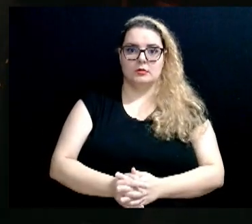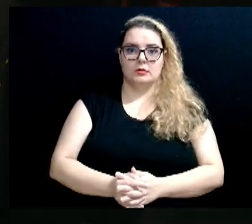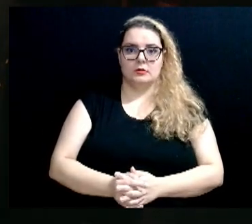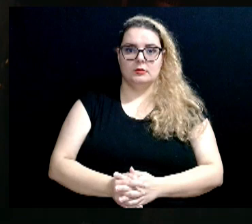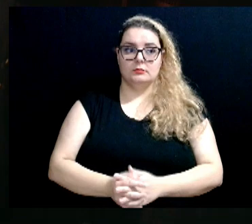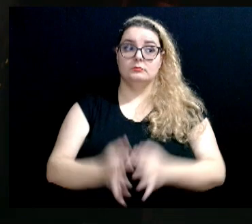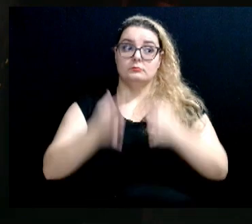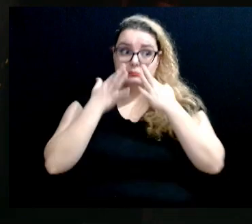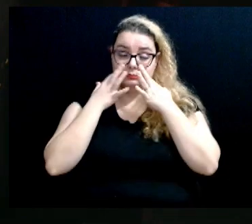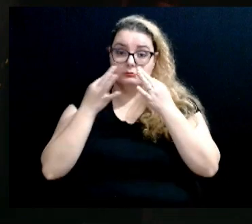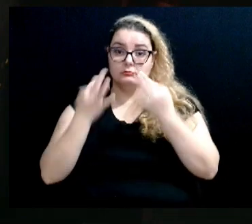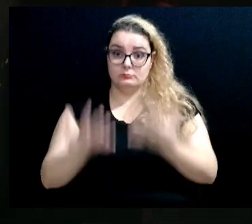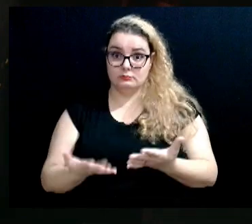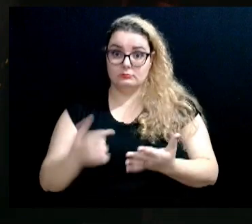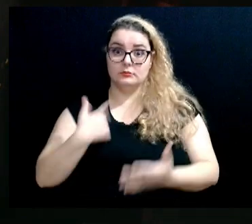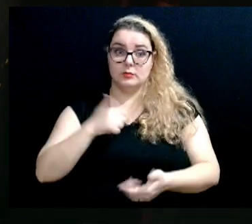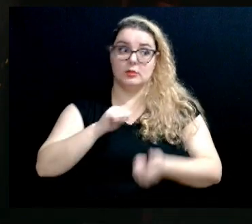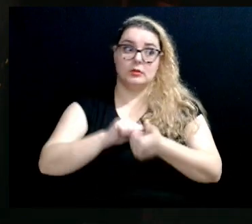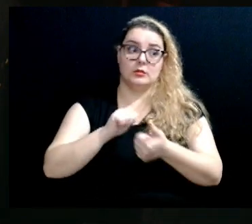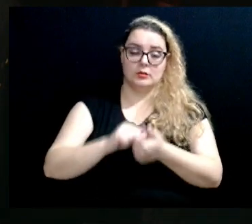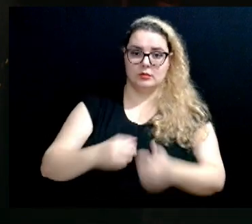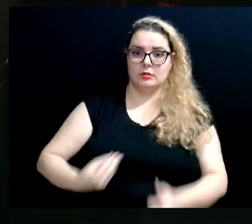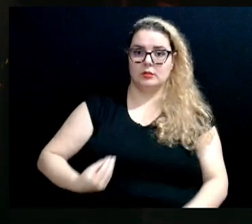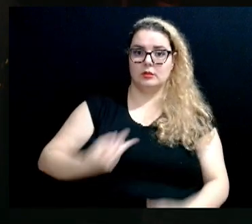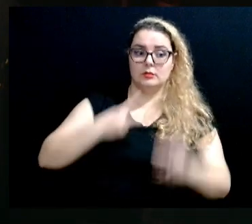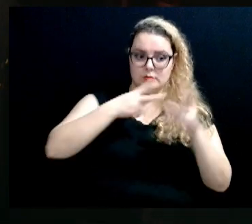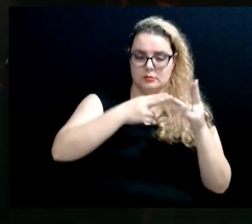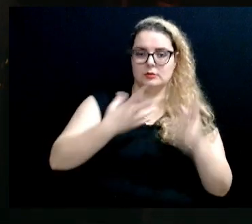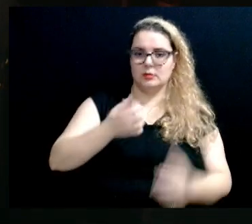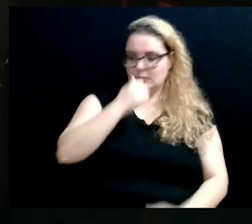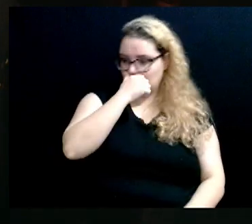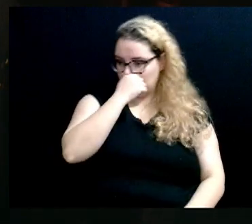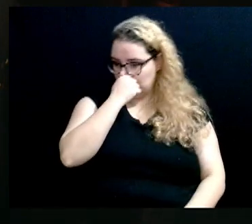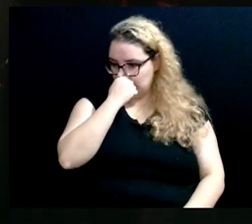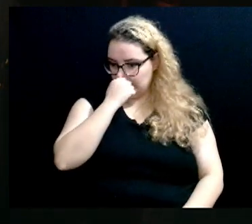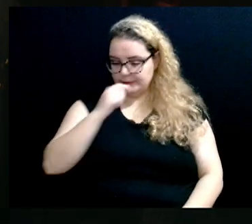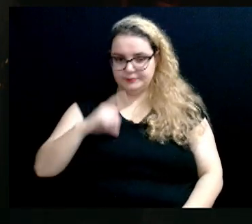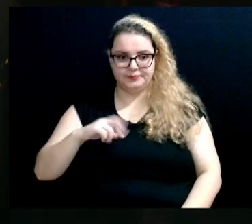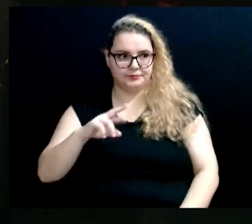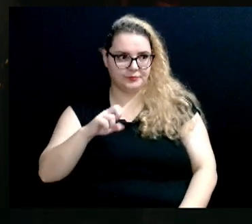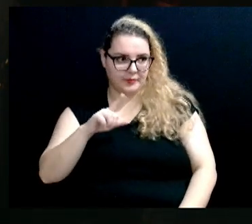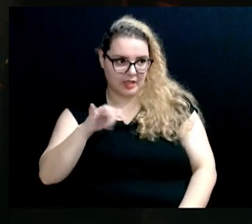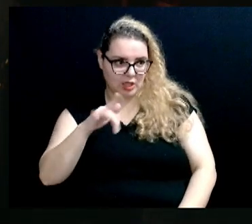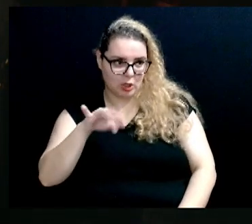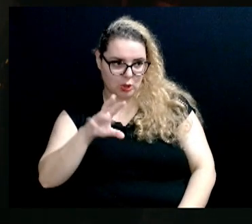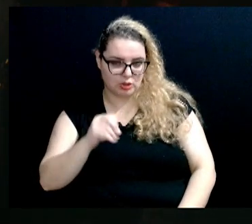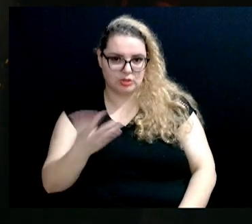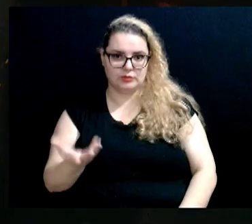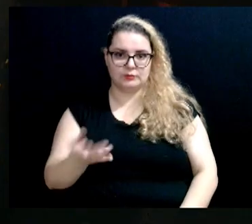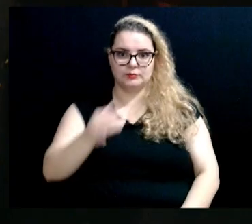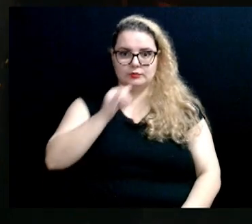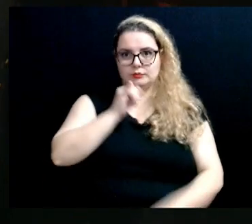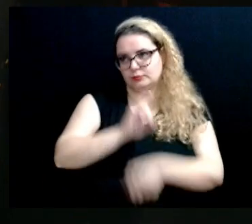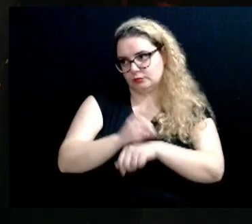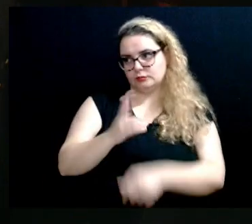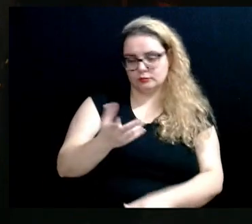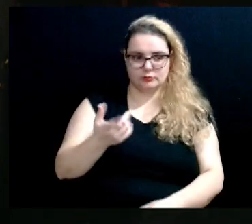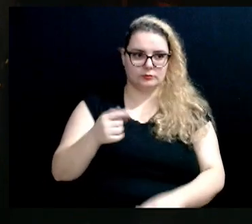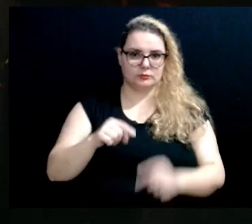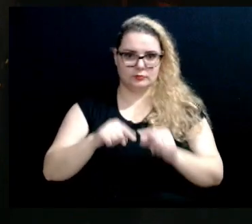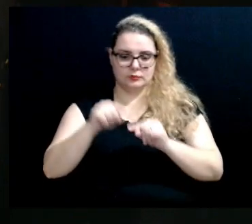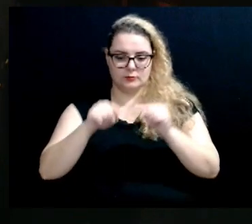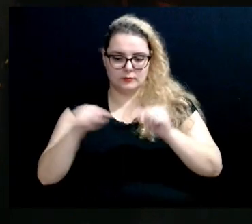atenção na nossa qualidade de sono. Agora, tem esses reloginhos, doutor, que medem, né, o nosso